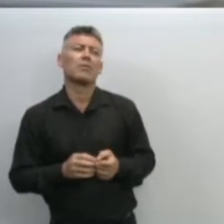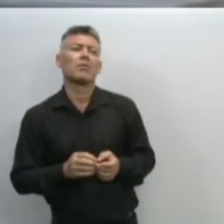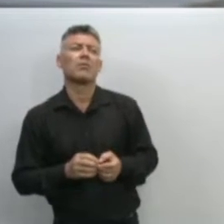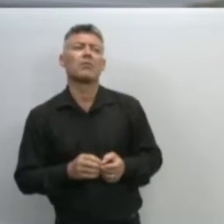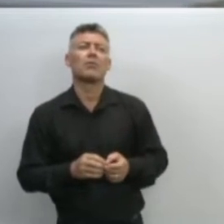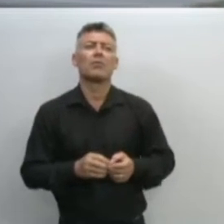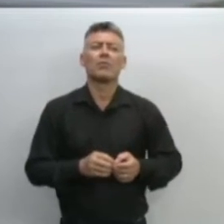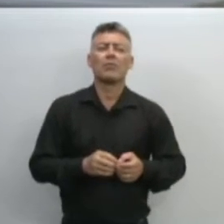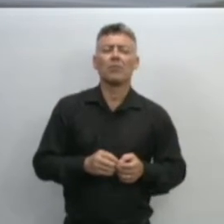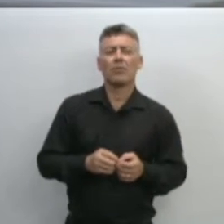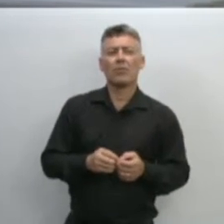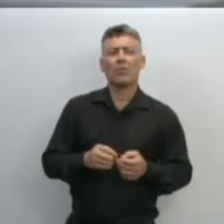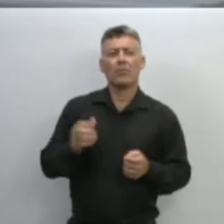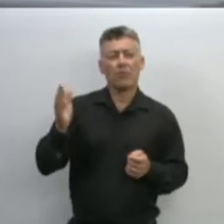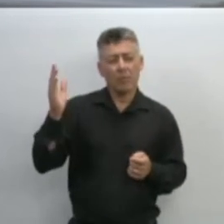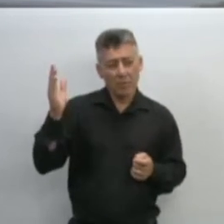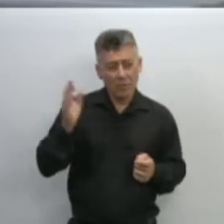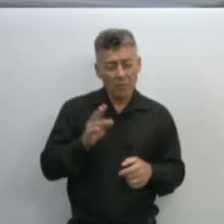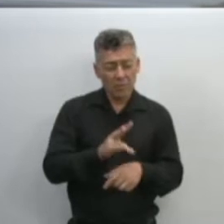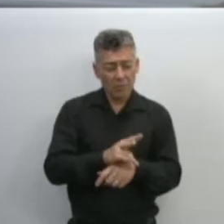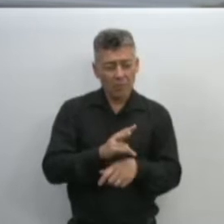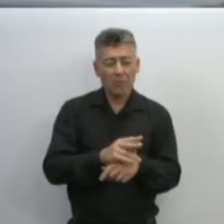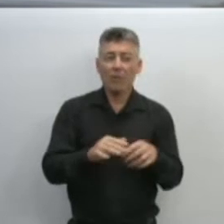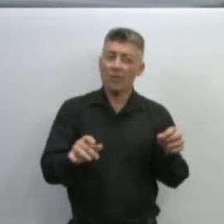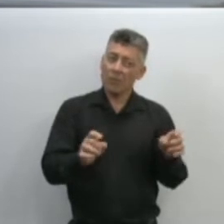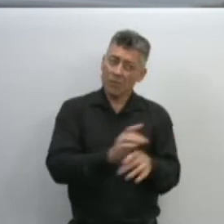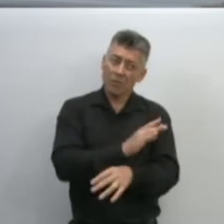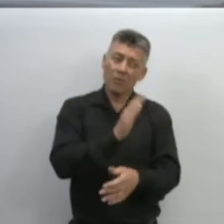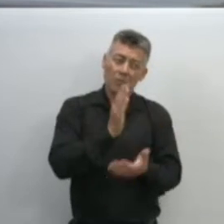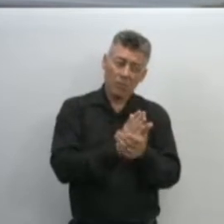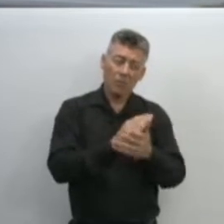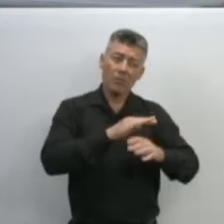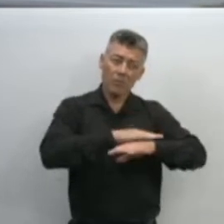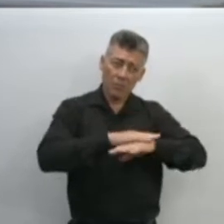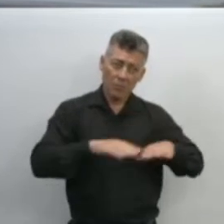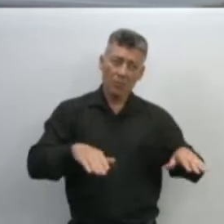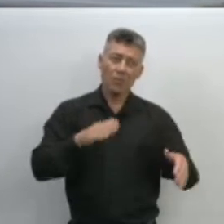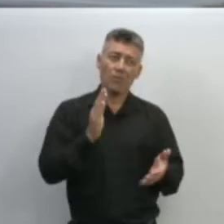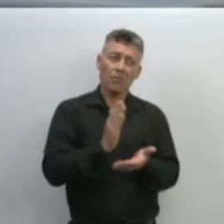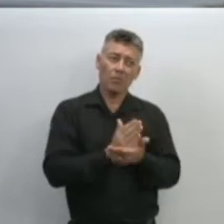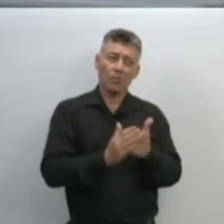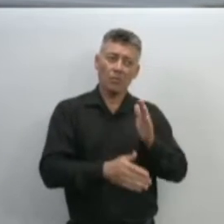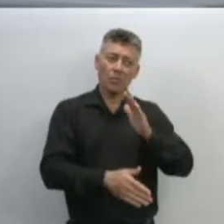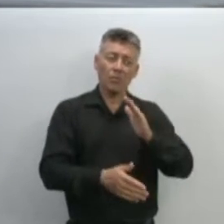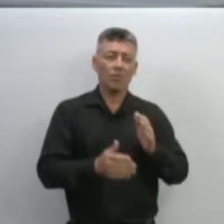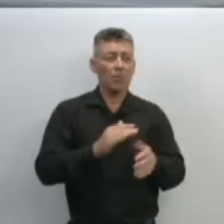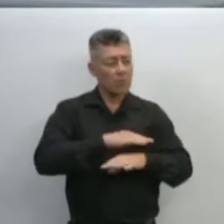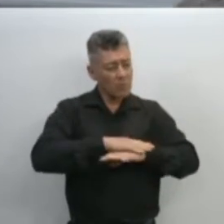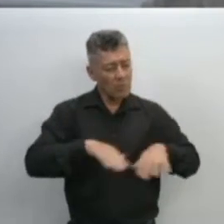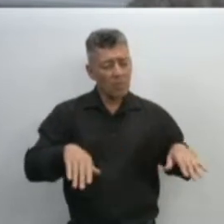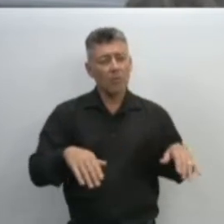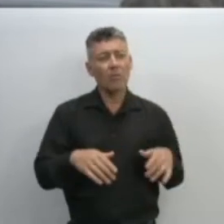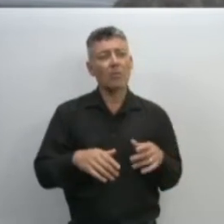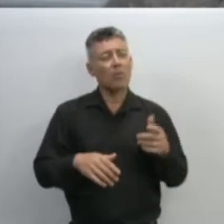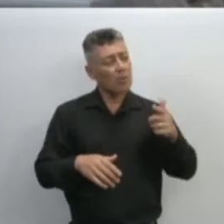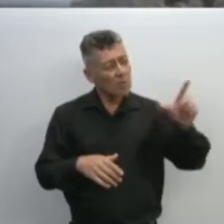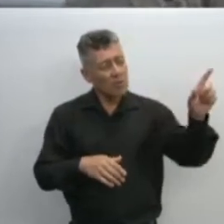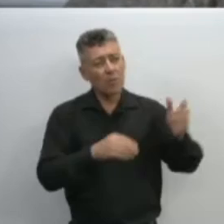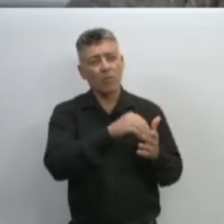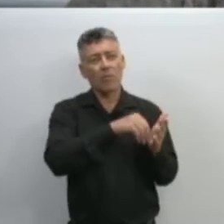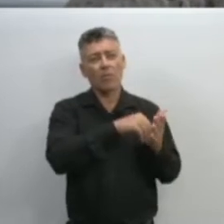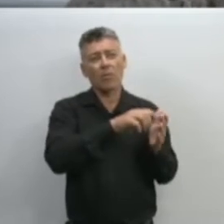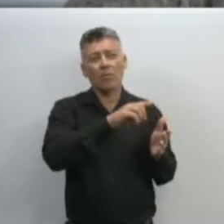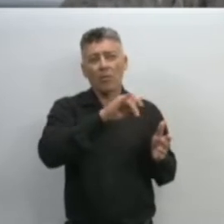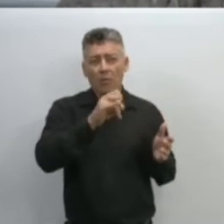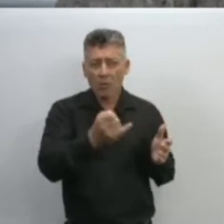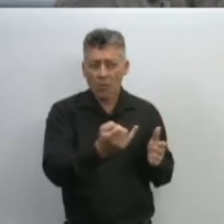Então, que ela tome um posicionamento e que resolva de uma vez por todas esse problema. E se ela disser não, quem tem que resolver é o secretário adjunto de